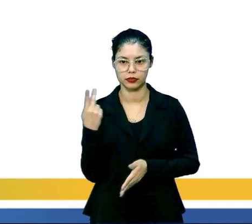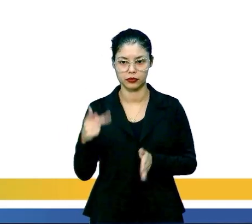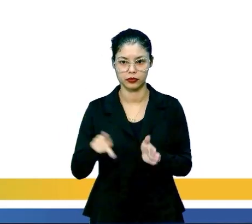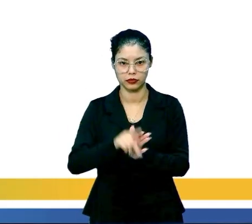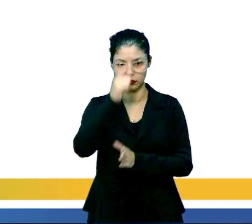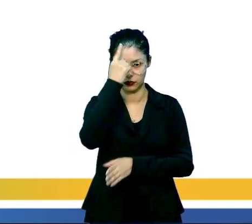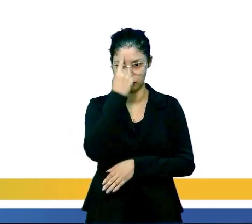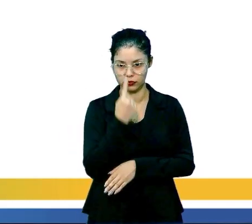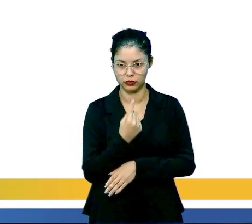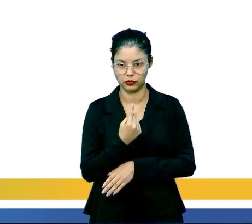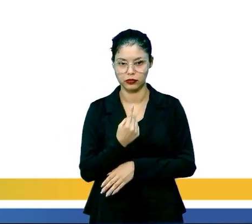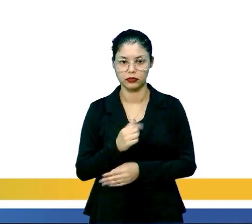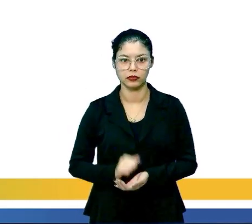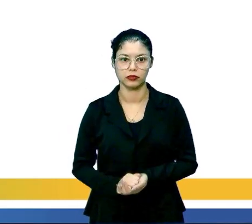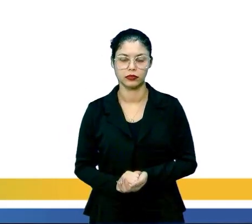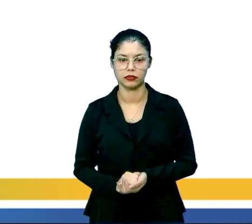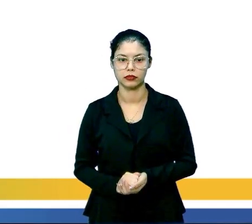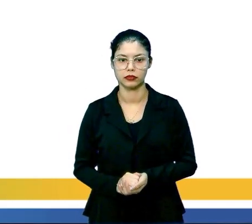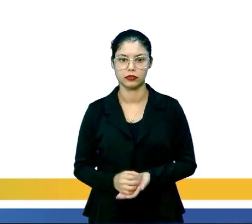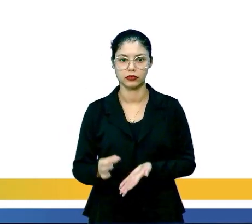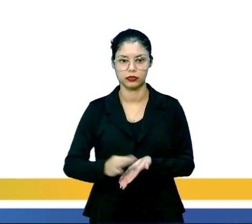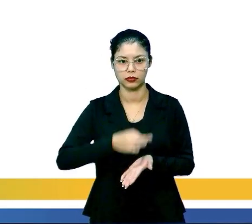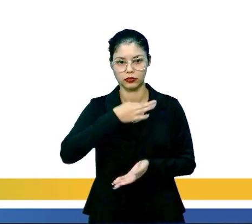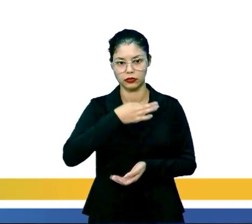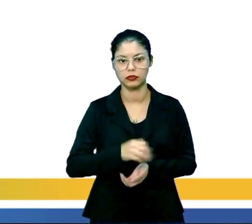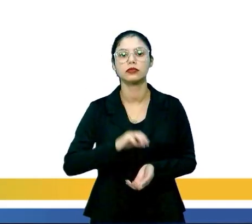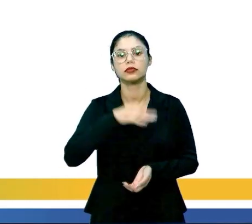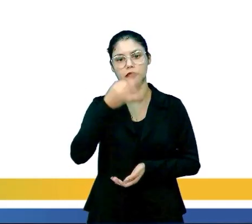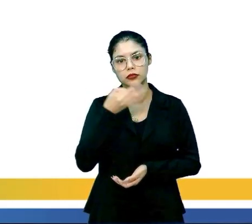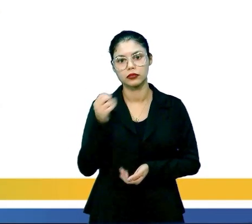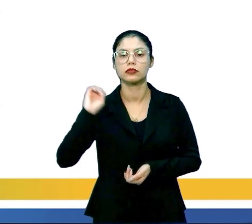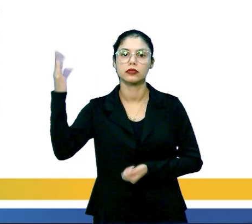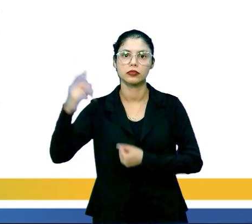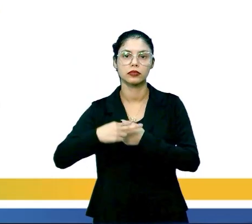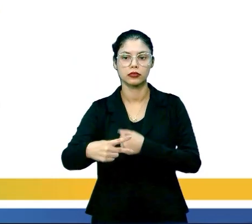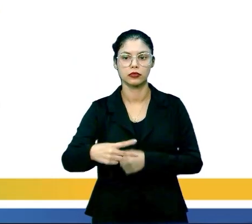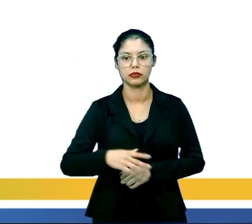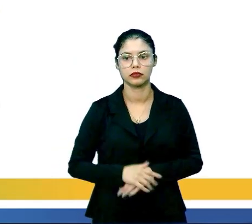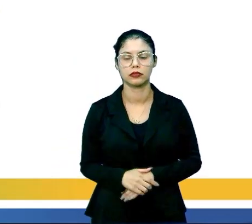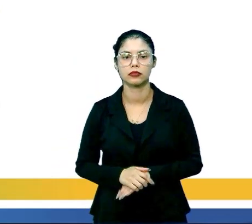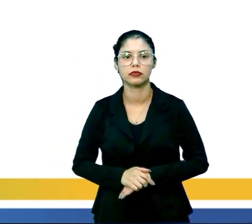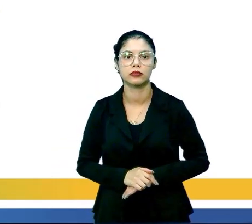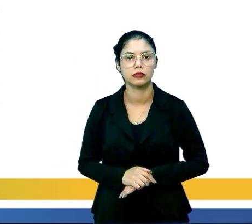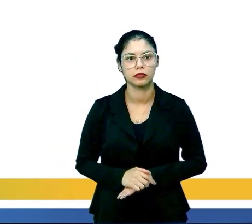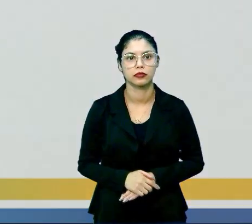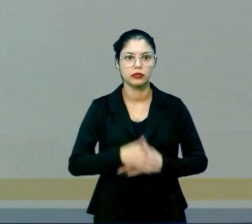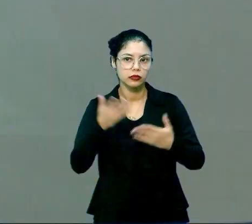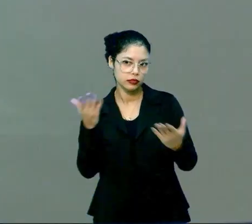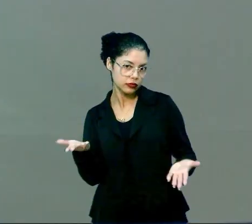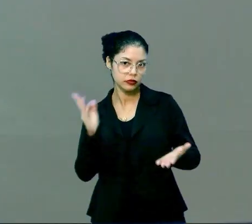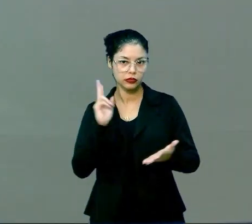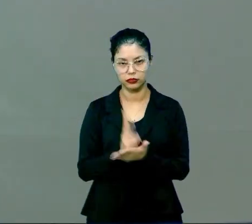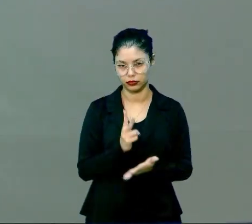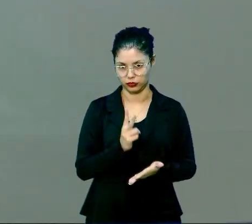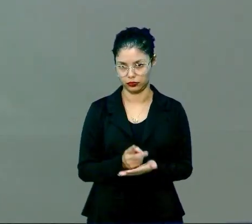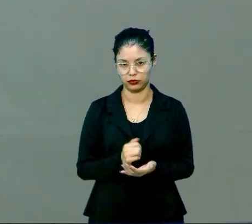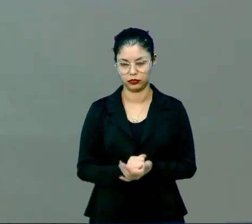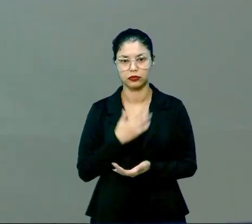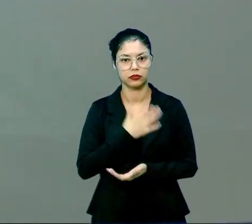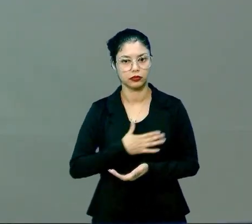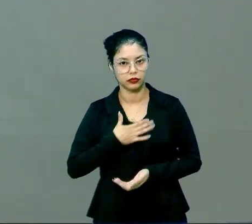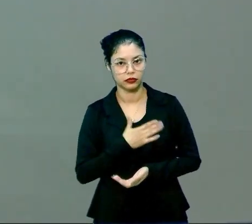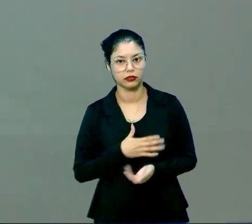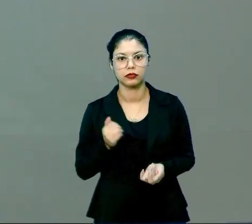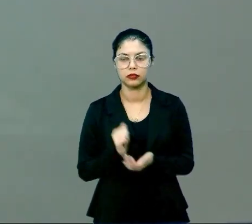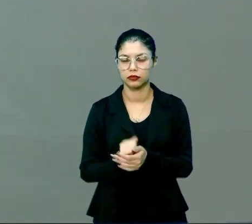crença pessoal e o argumento de causa e consequência. E aí, como sempre, eu gosto